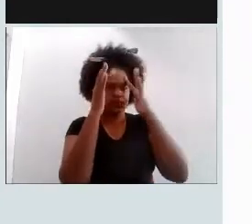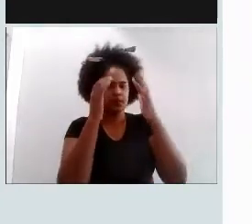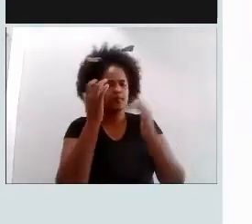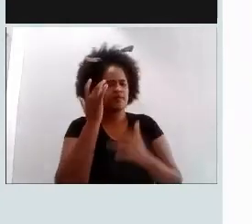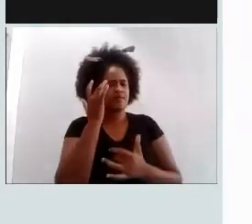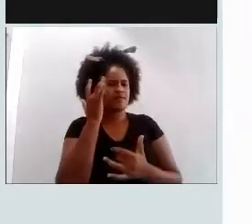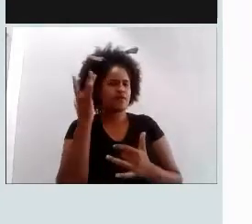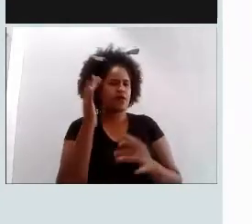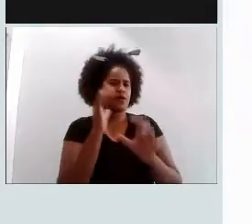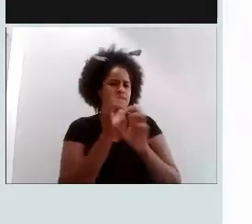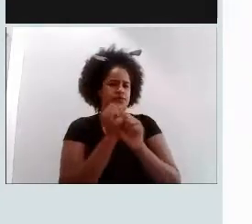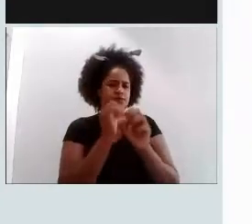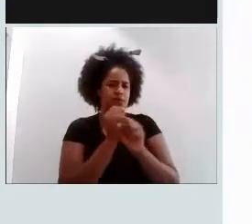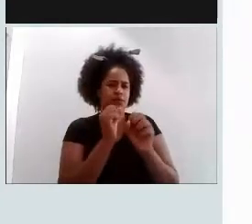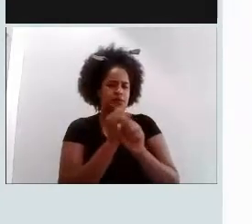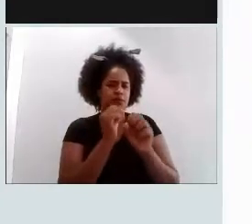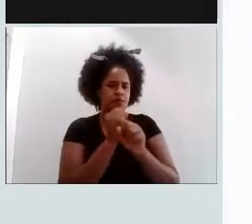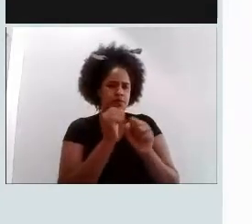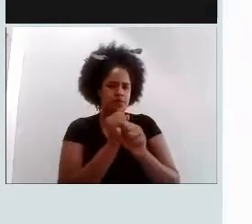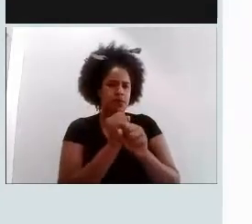de um quadrado